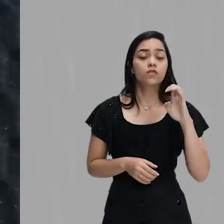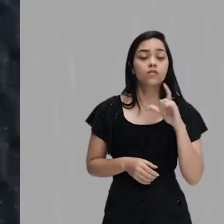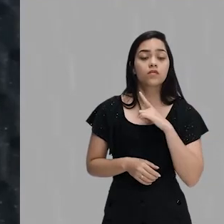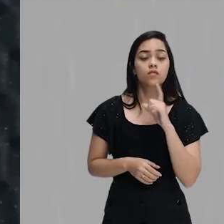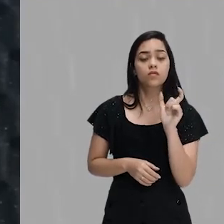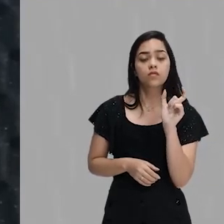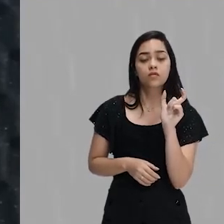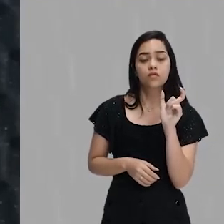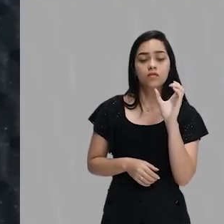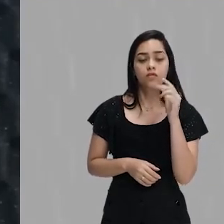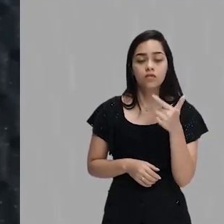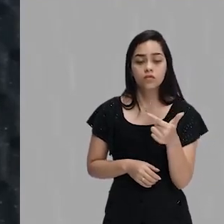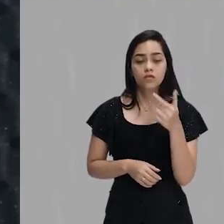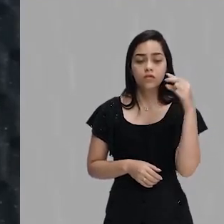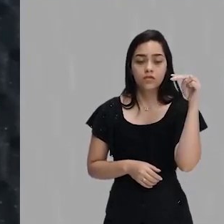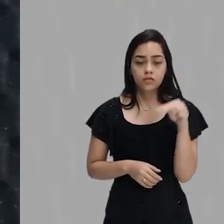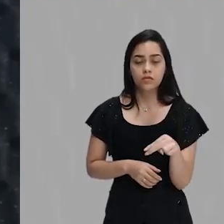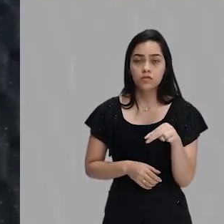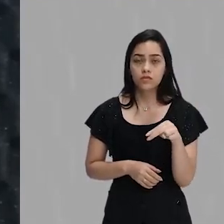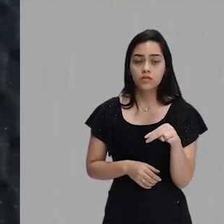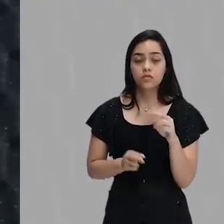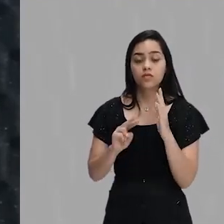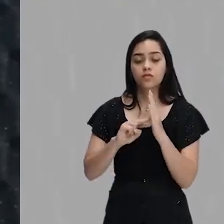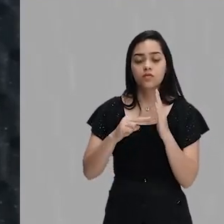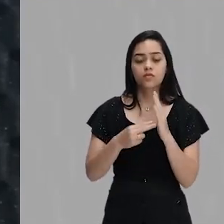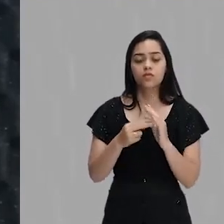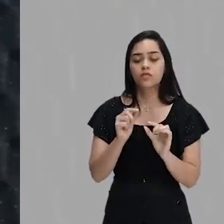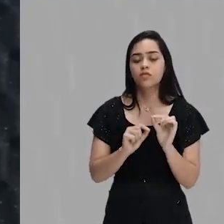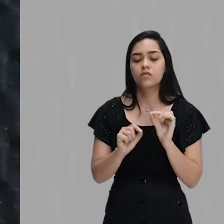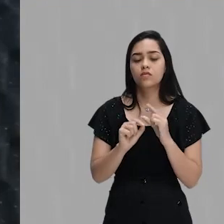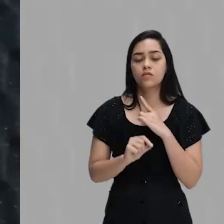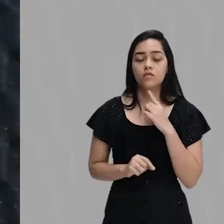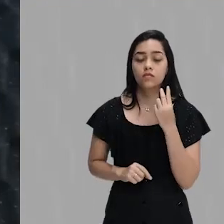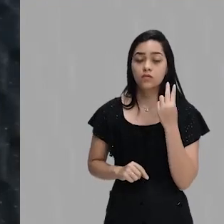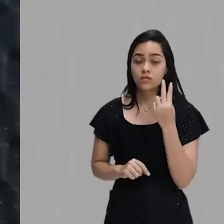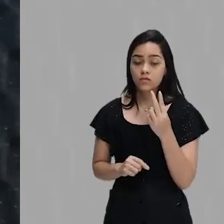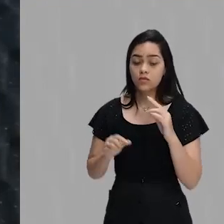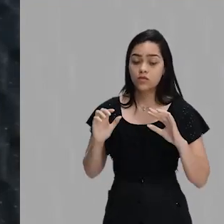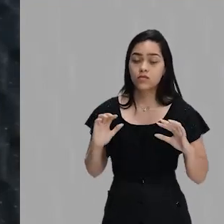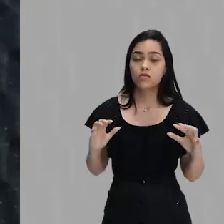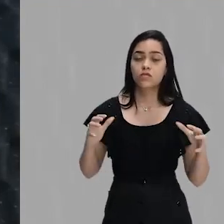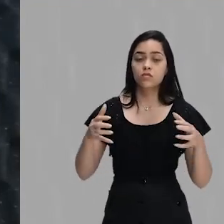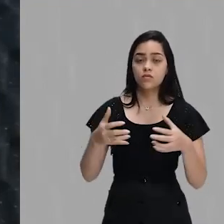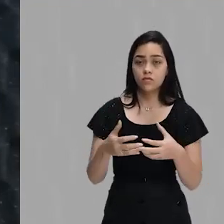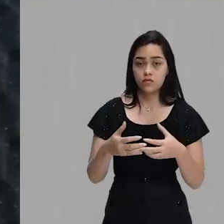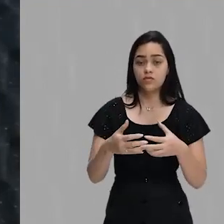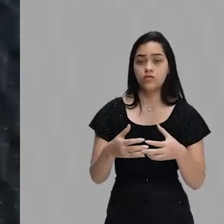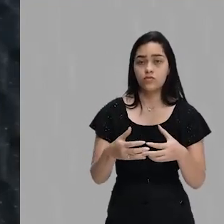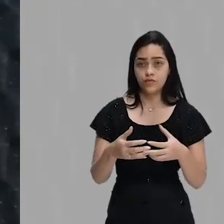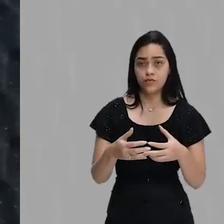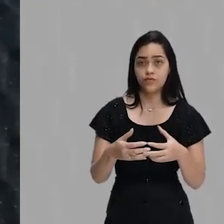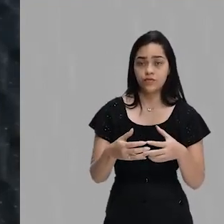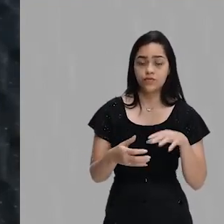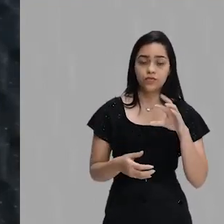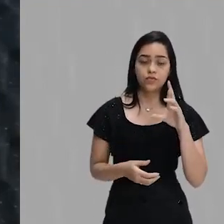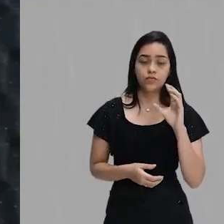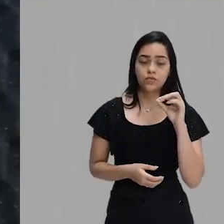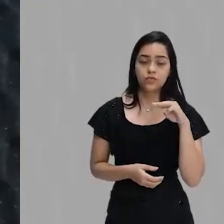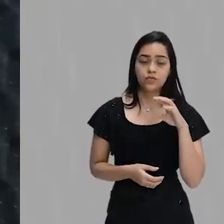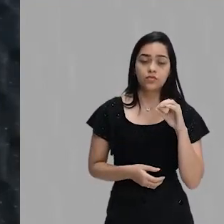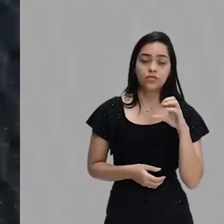termo aqui, ó, 2N. 2N quer dizer que o indivíduo tem dois conjuntos cromossômicos. Quer